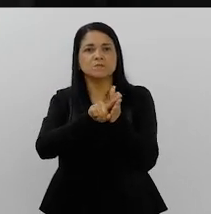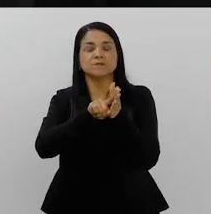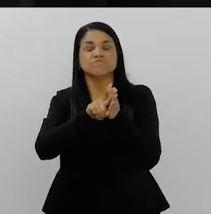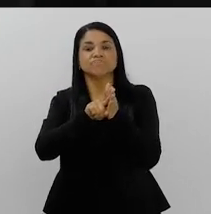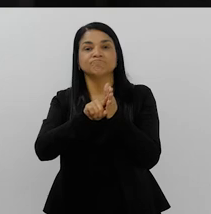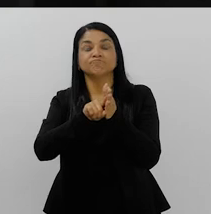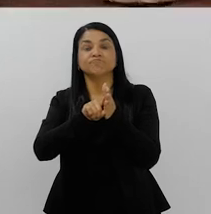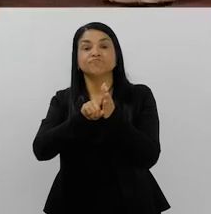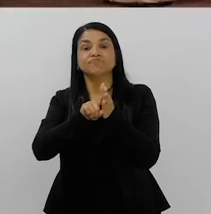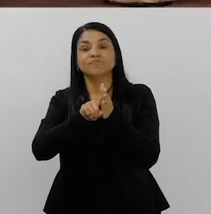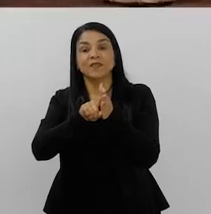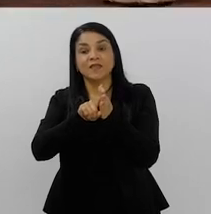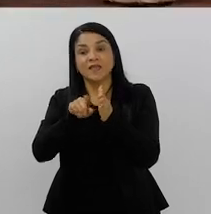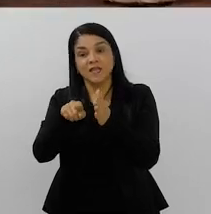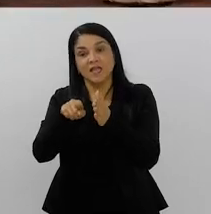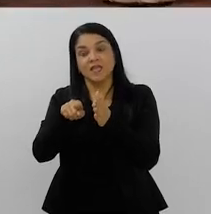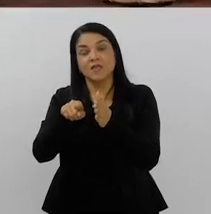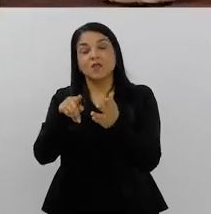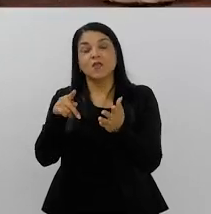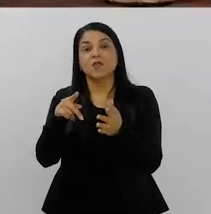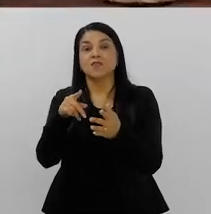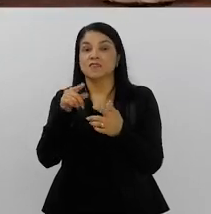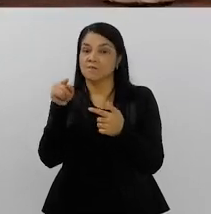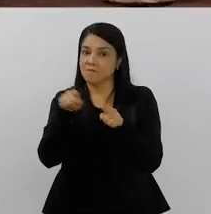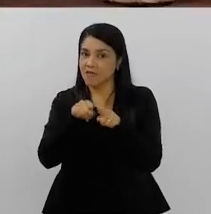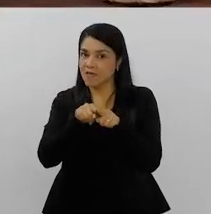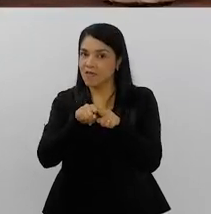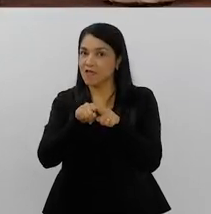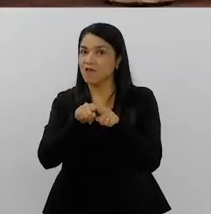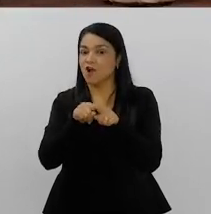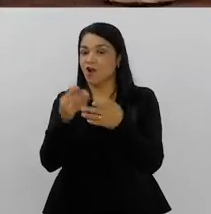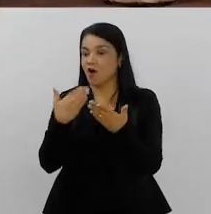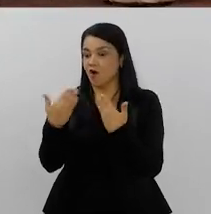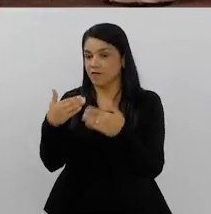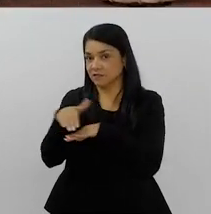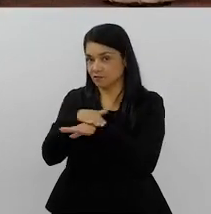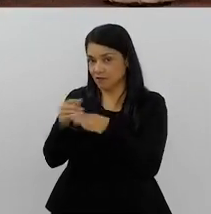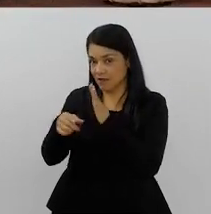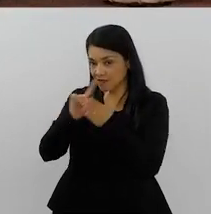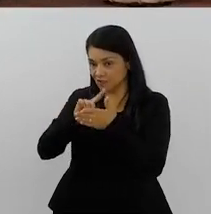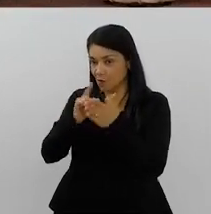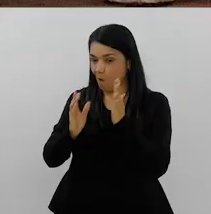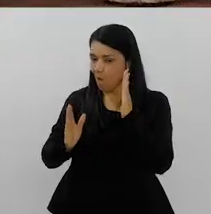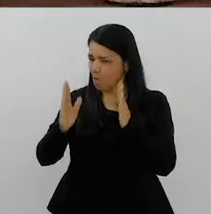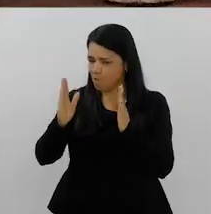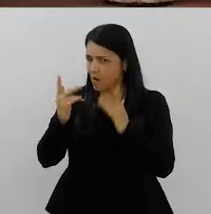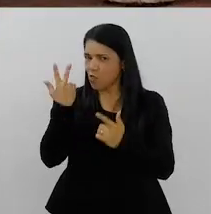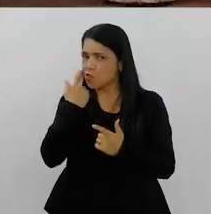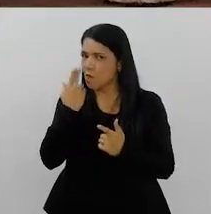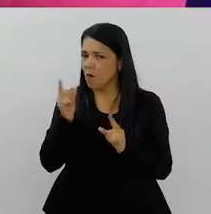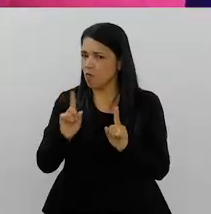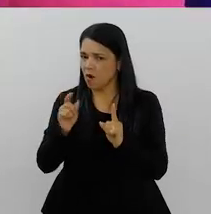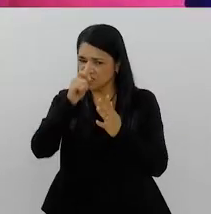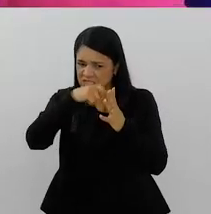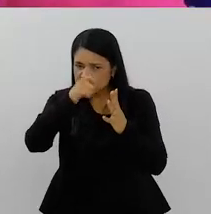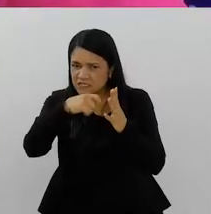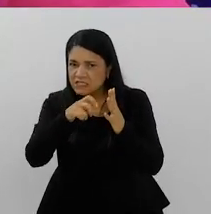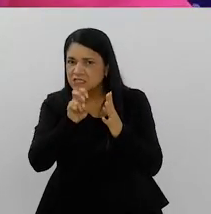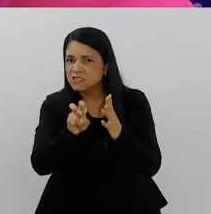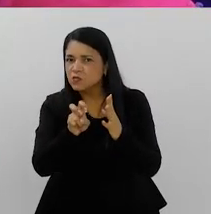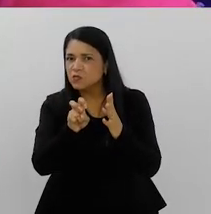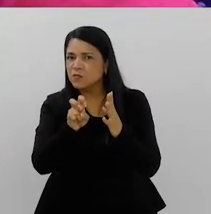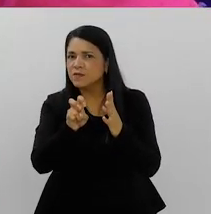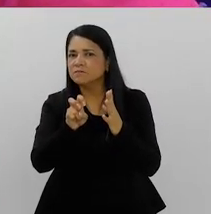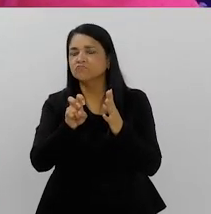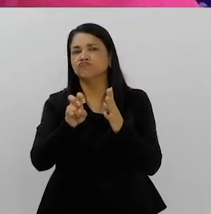chegada até né E também eu ten outro detalhe que ela fal que estava conversando aqui não é o prazo normal né um prazo normal